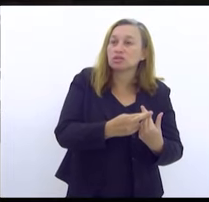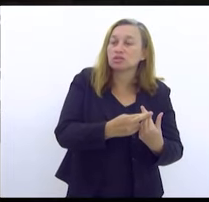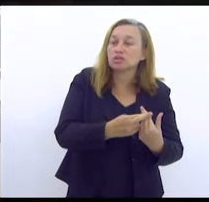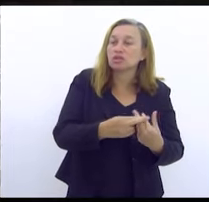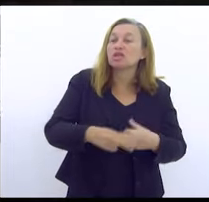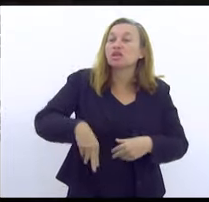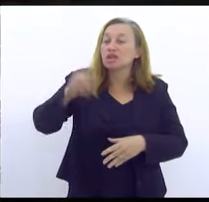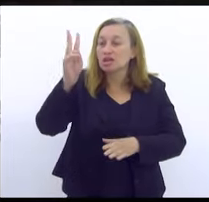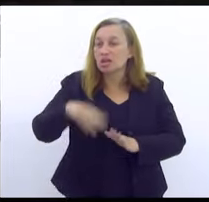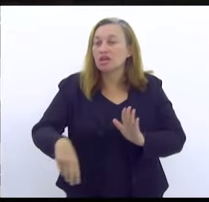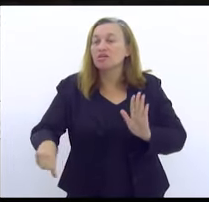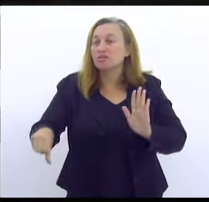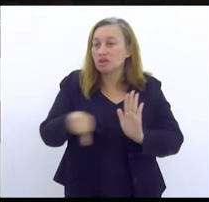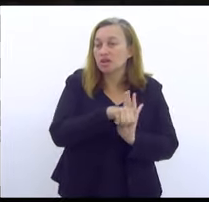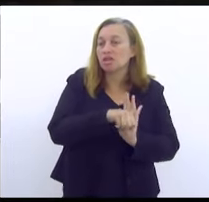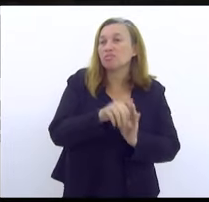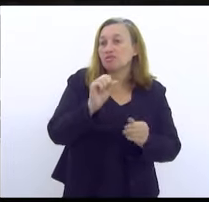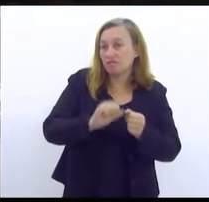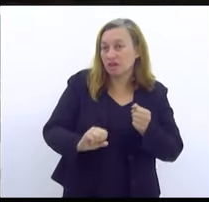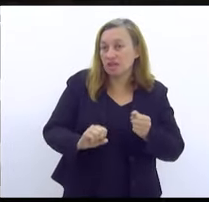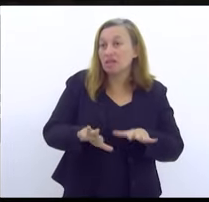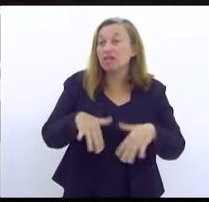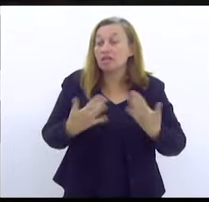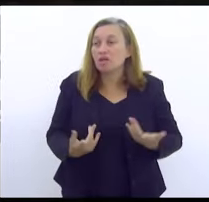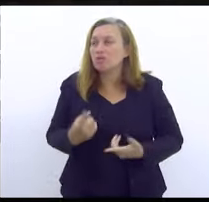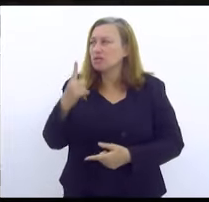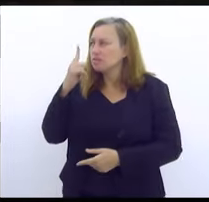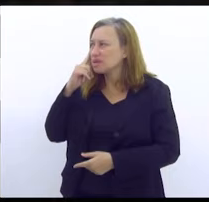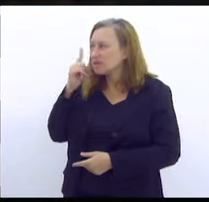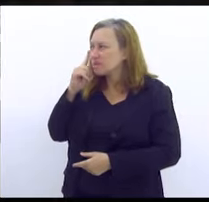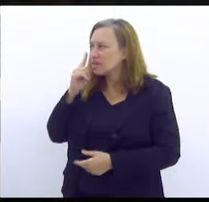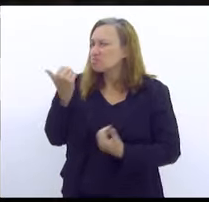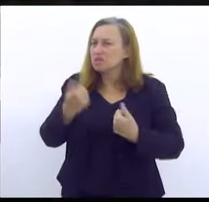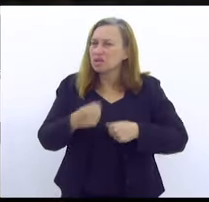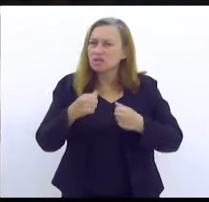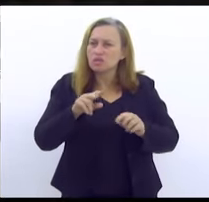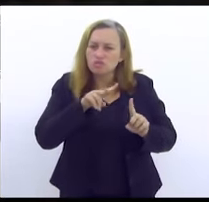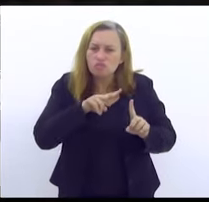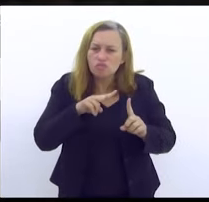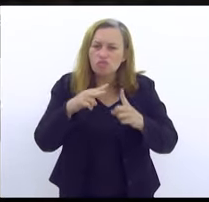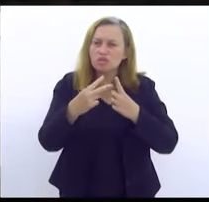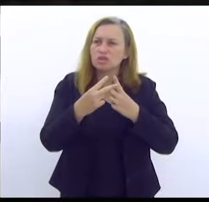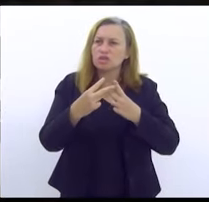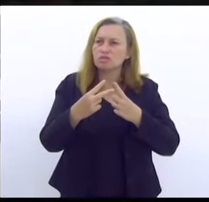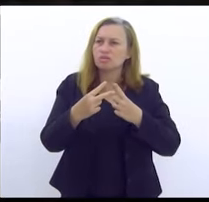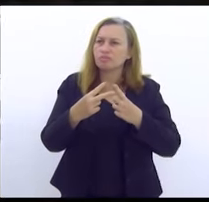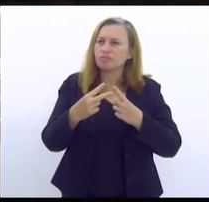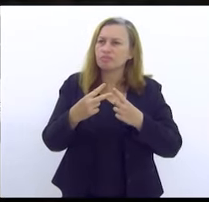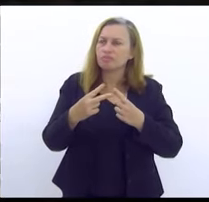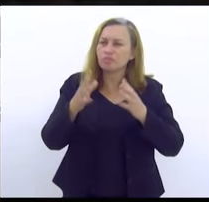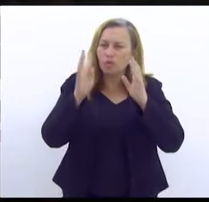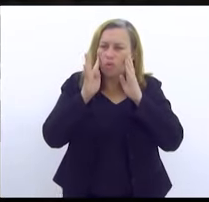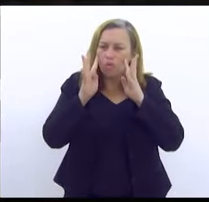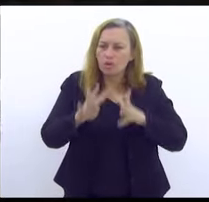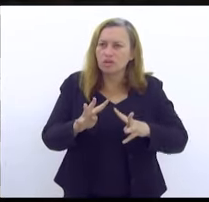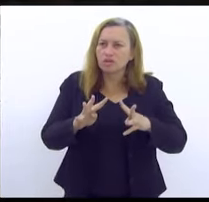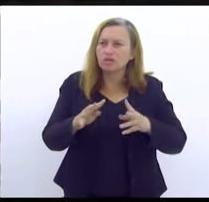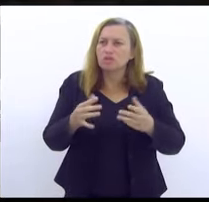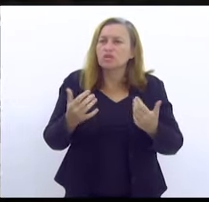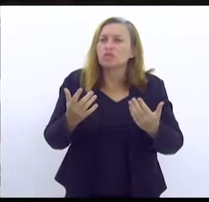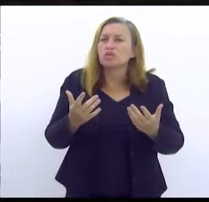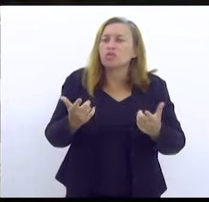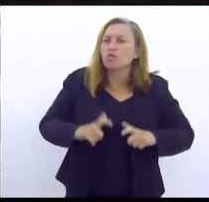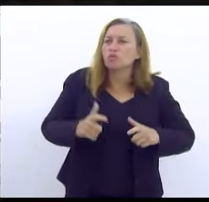crimes. Então, é nessa perspectiva que a gente precisa olhar com um olhar muito atento de onde é que